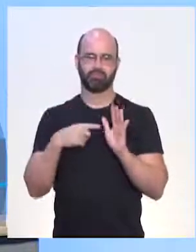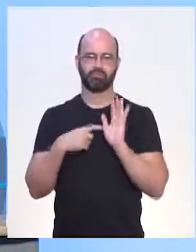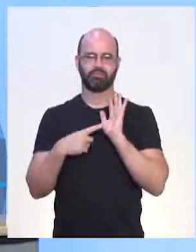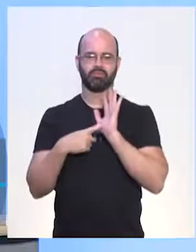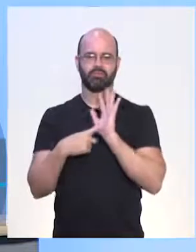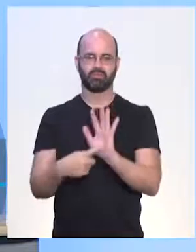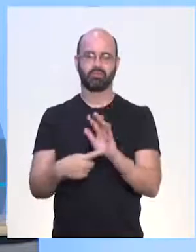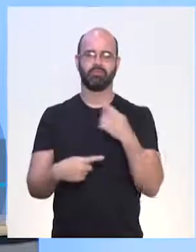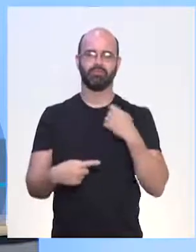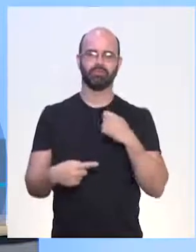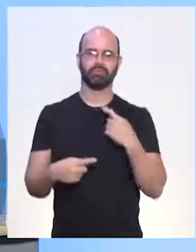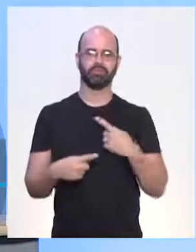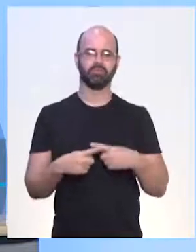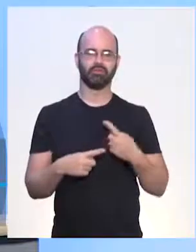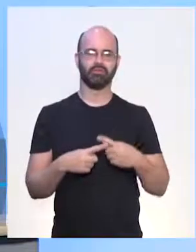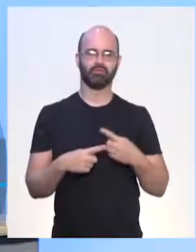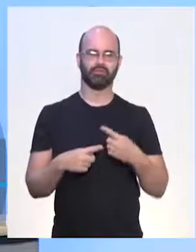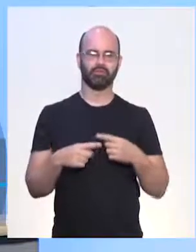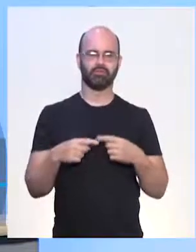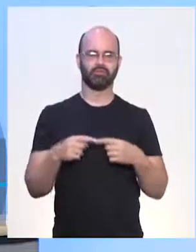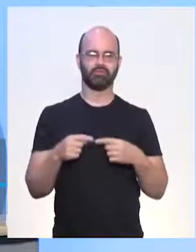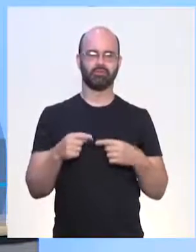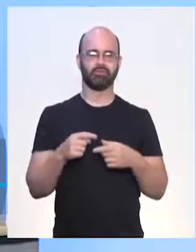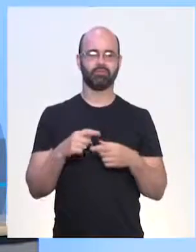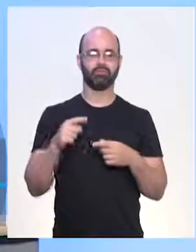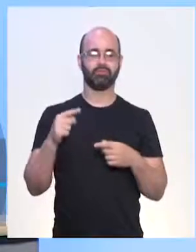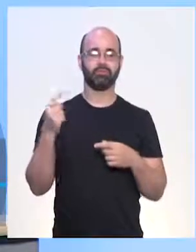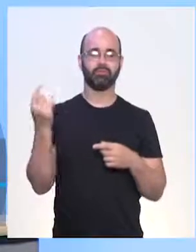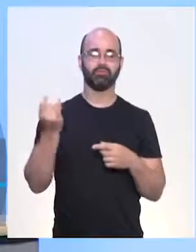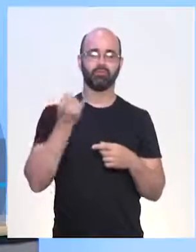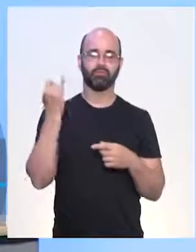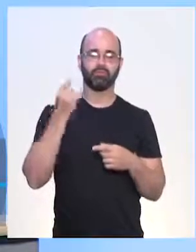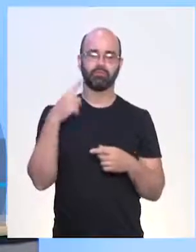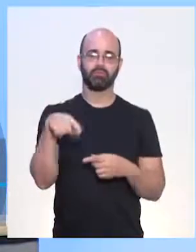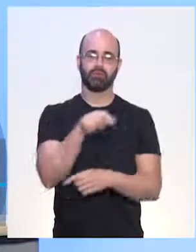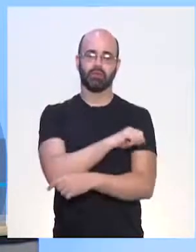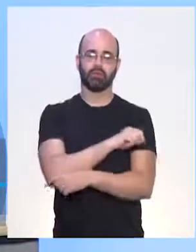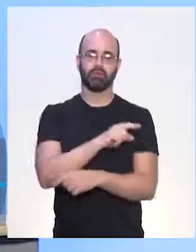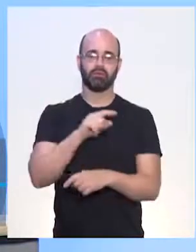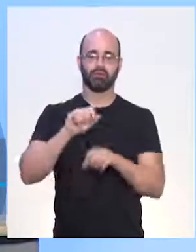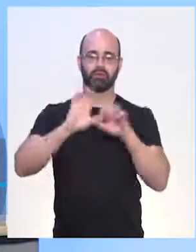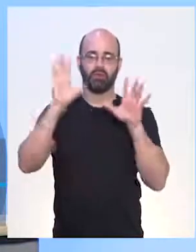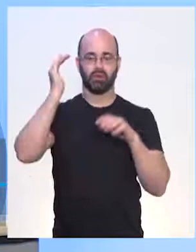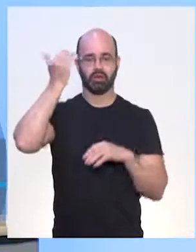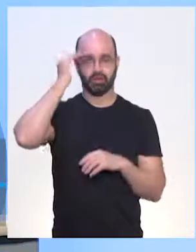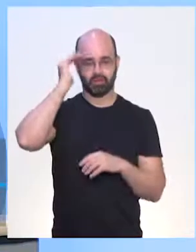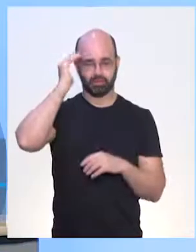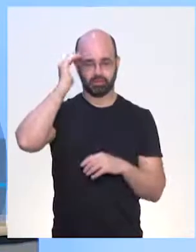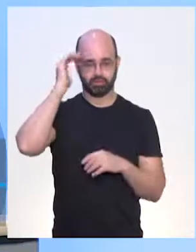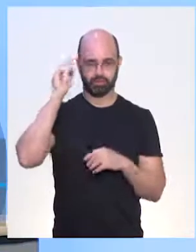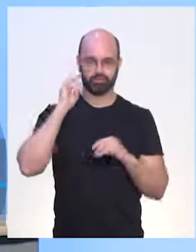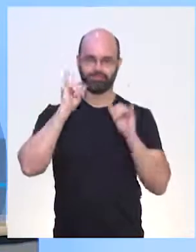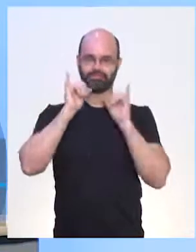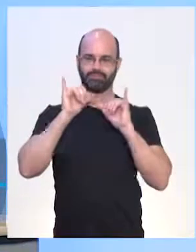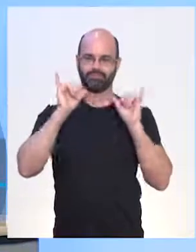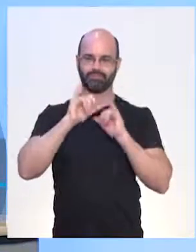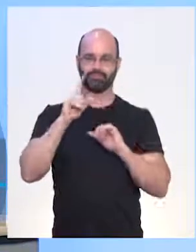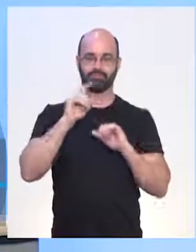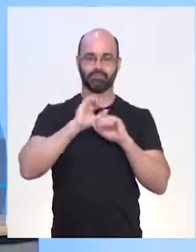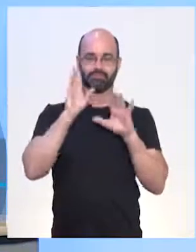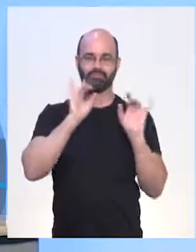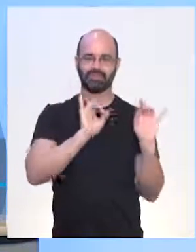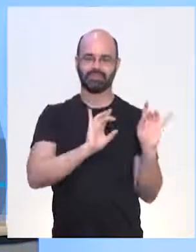apresentar alguns pré-requisitos para que o aluno entenda a manchete, para que ele possa enxergar na manchete